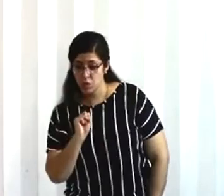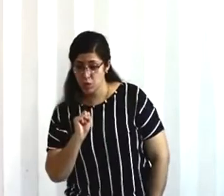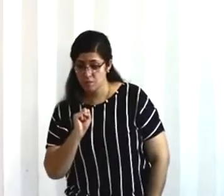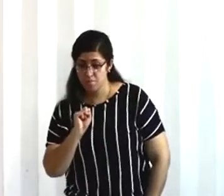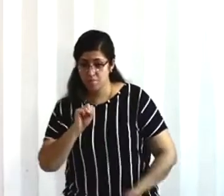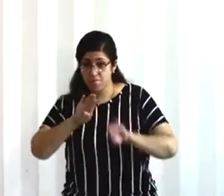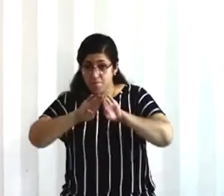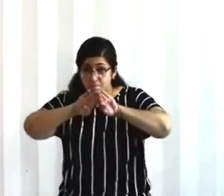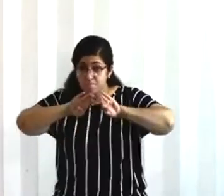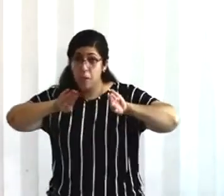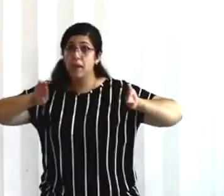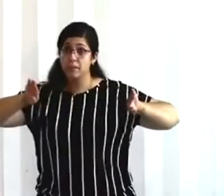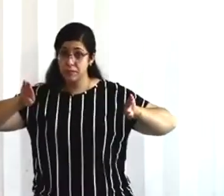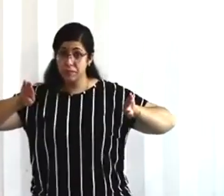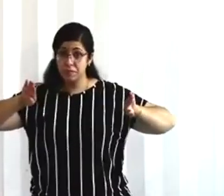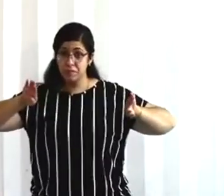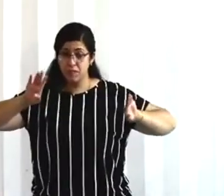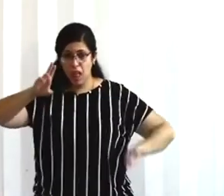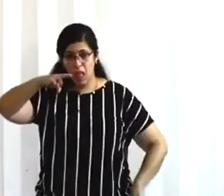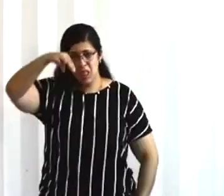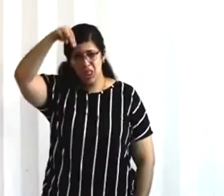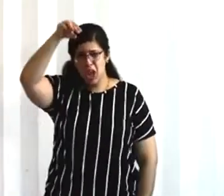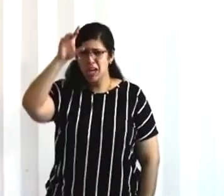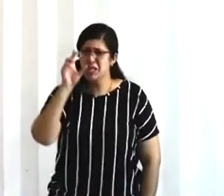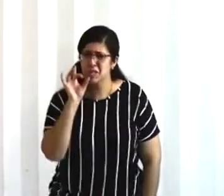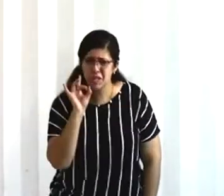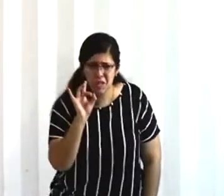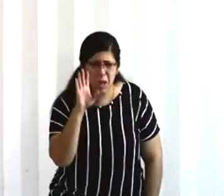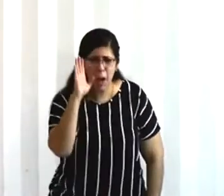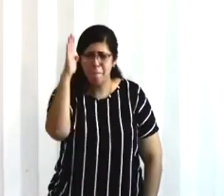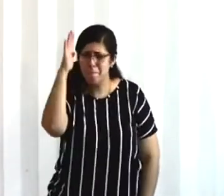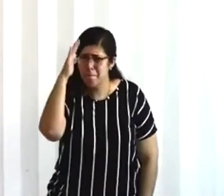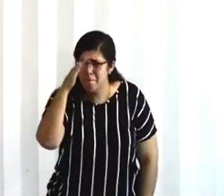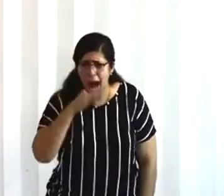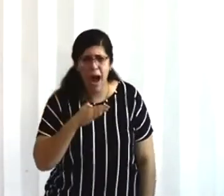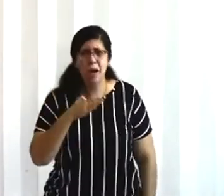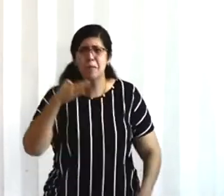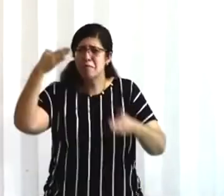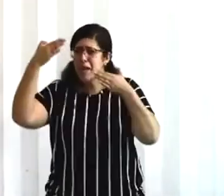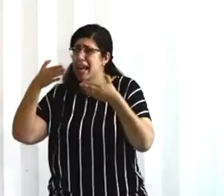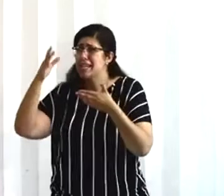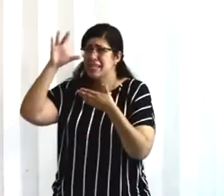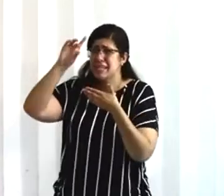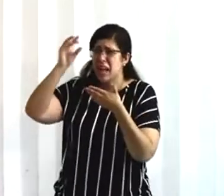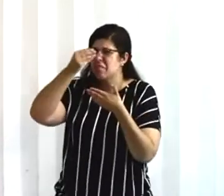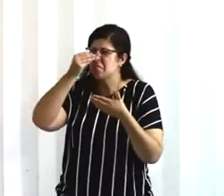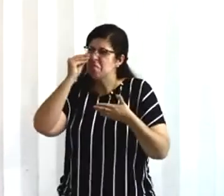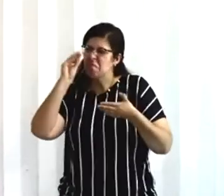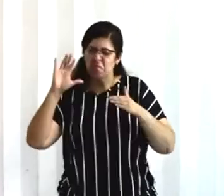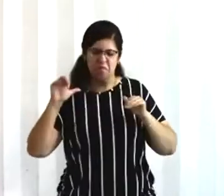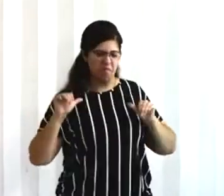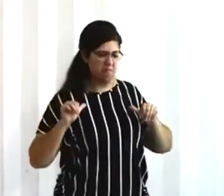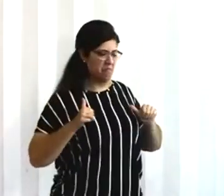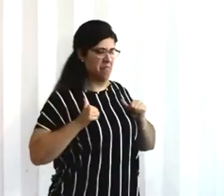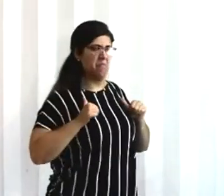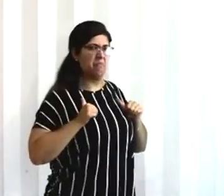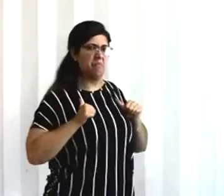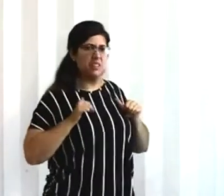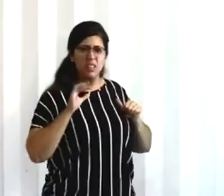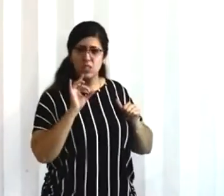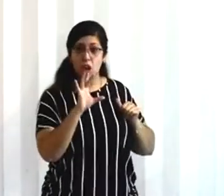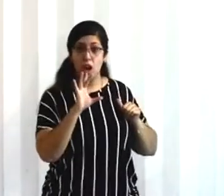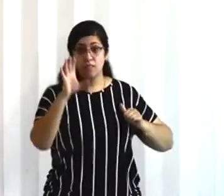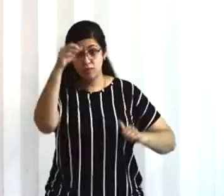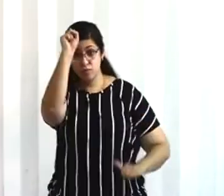norte eram aqueles que só faziam mal perante o Senhor, não andavam mais nos caminhos de Deus. Já o reino do